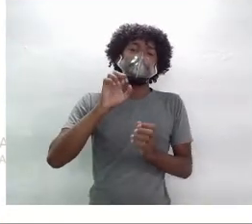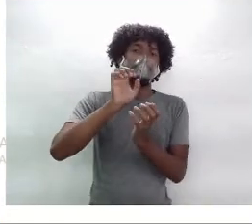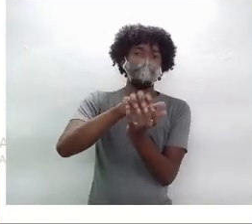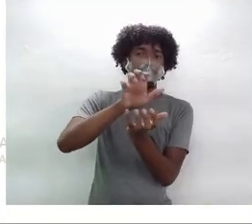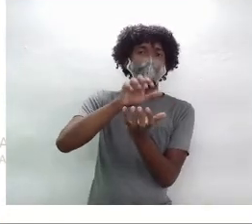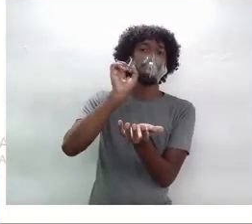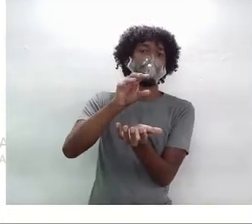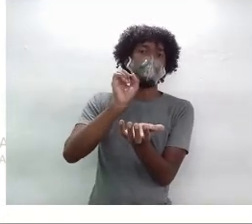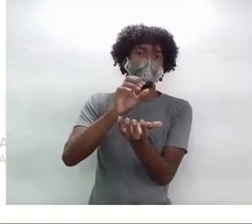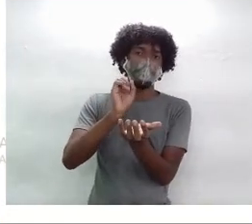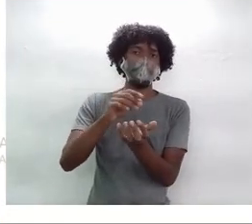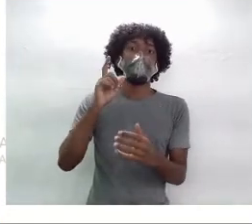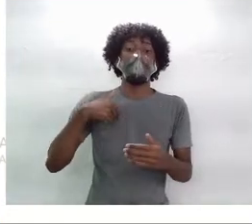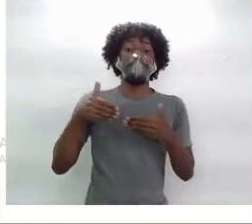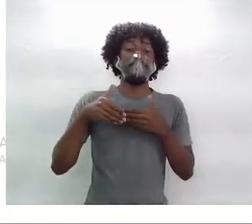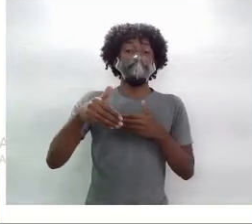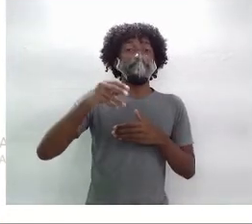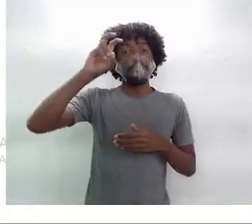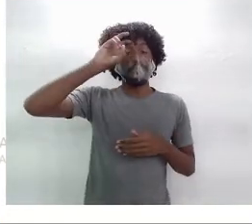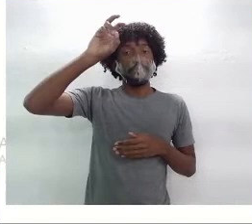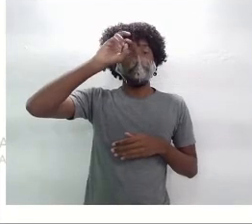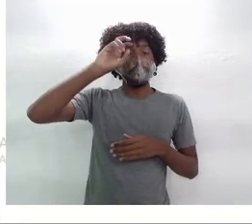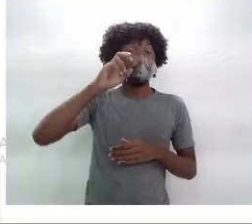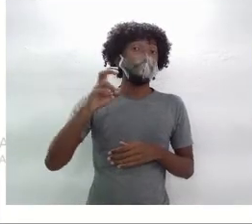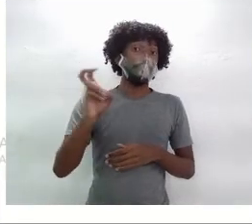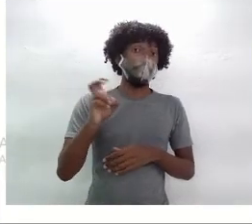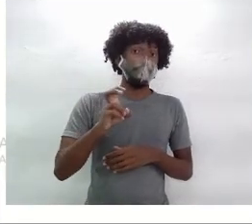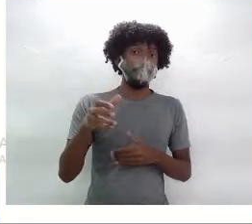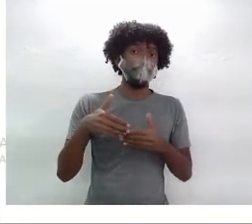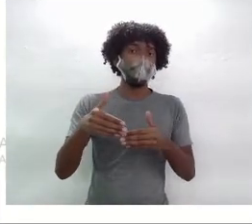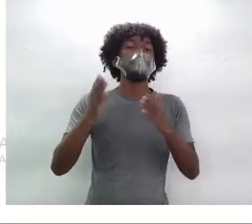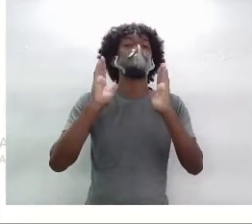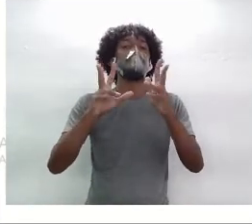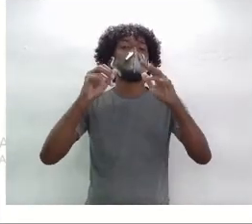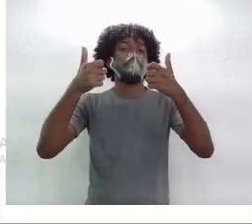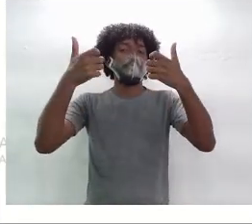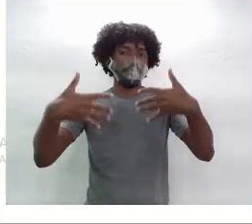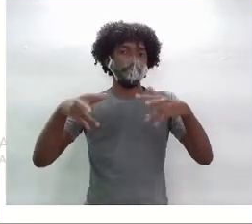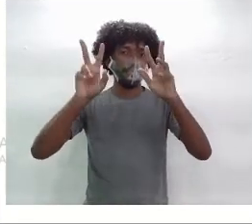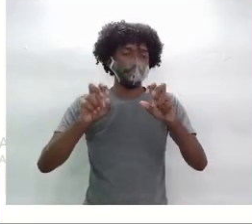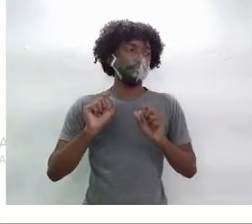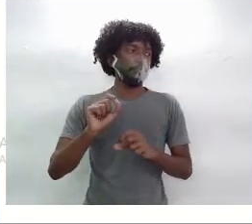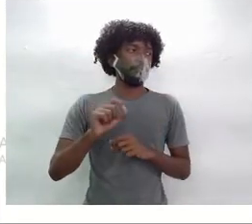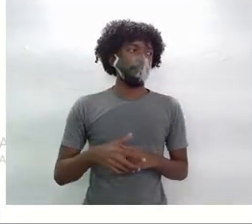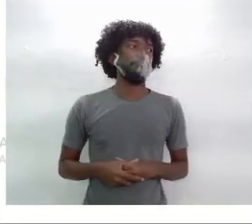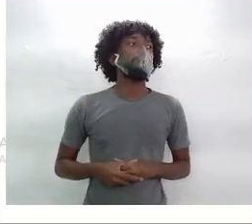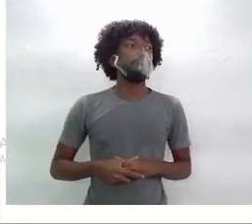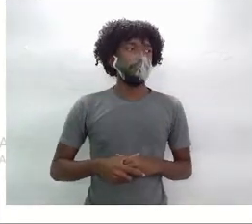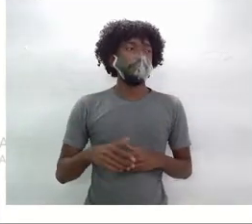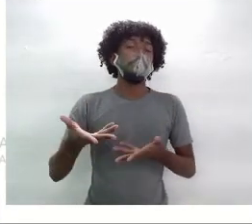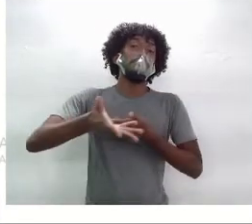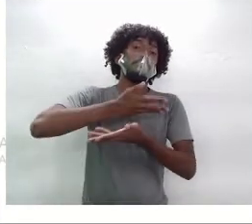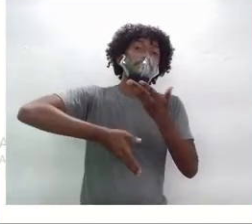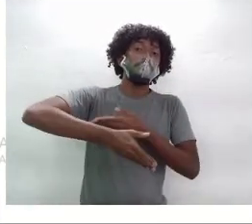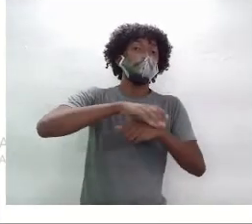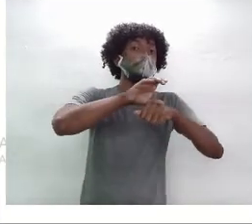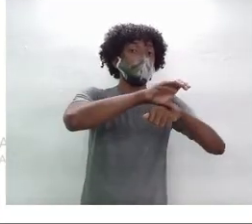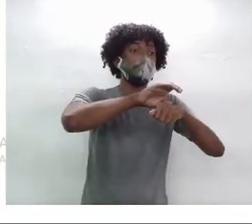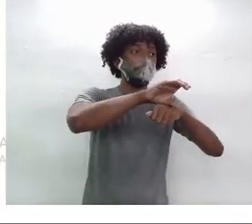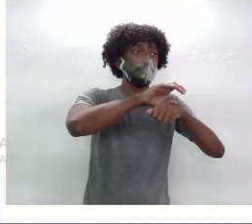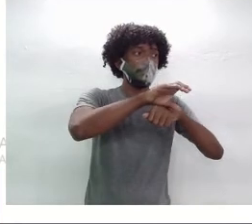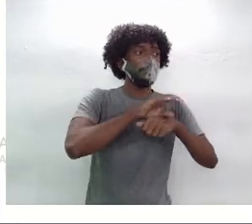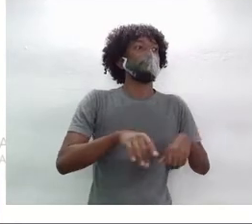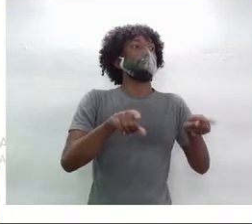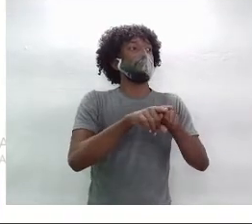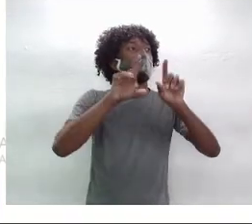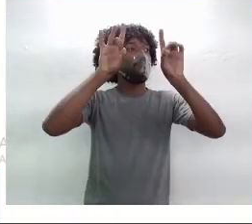exposições. No quinto desafio, nós temos qual a relação entre a Constituição brasileira, em